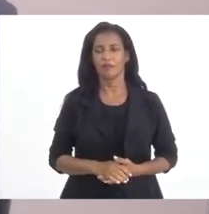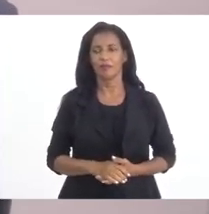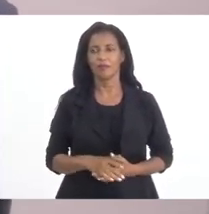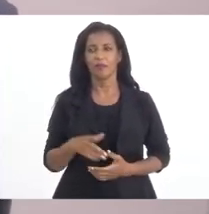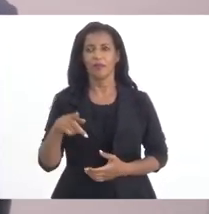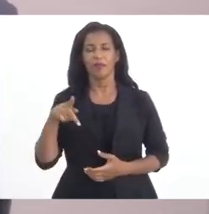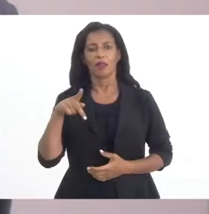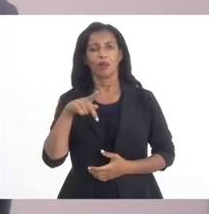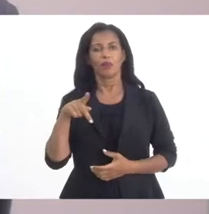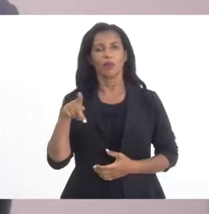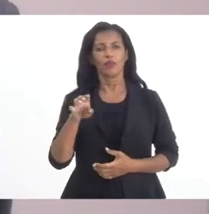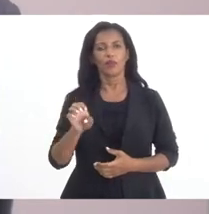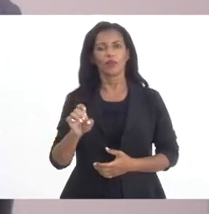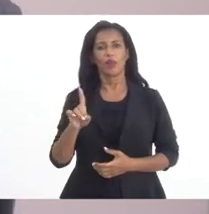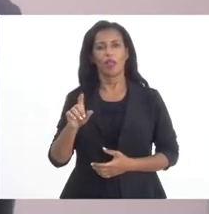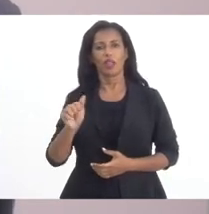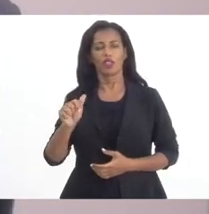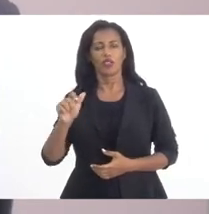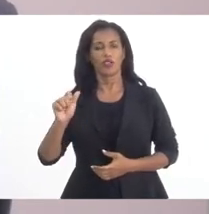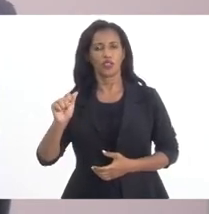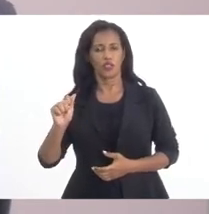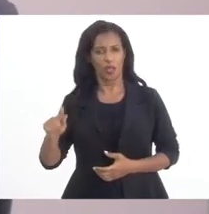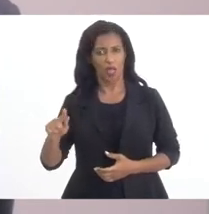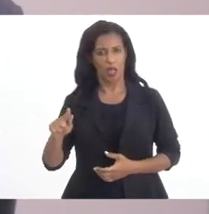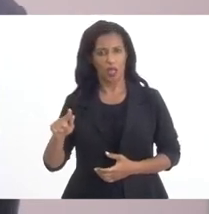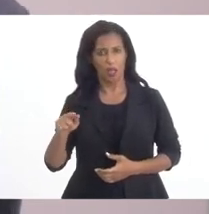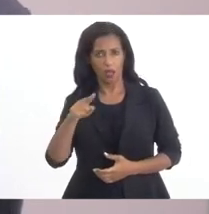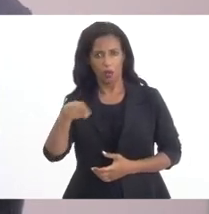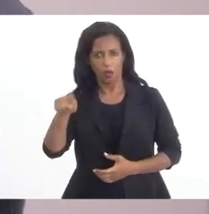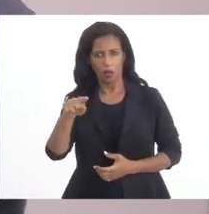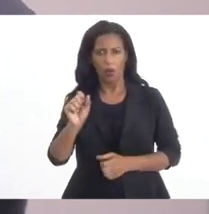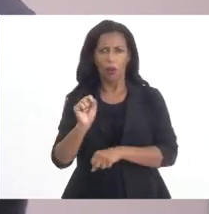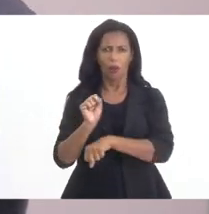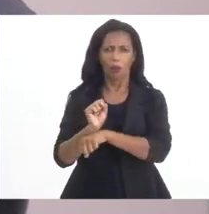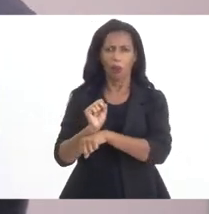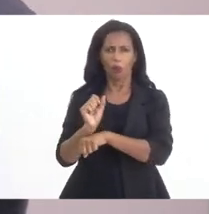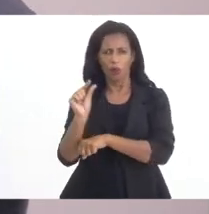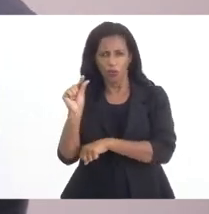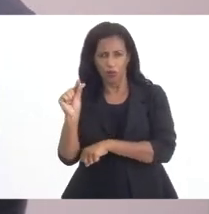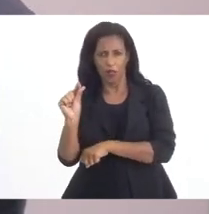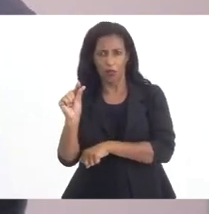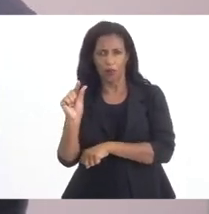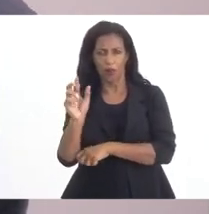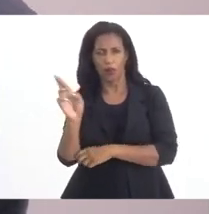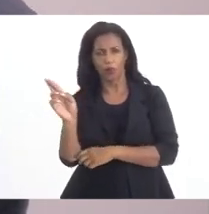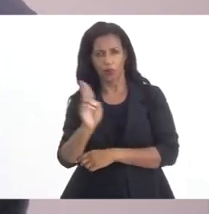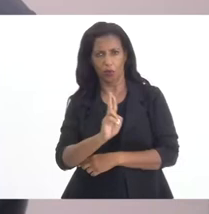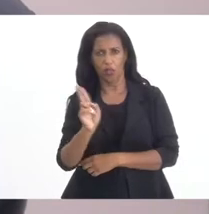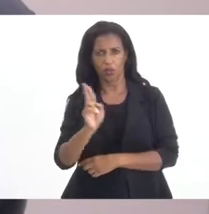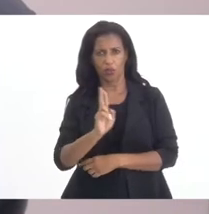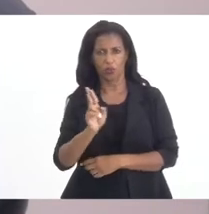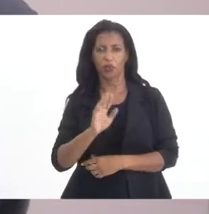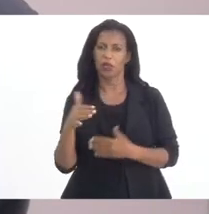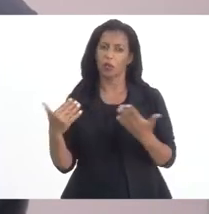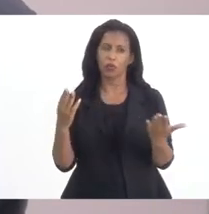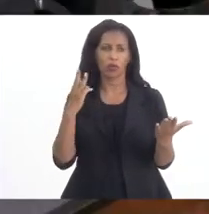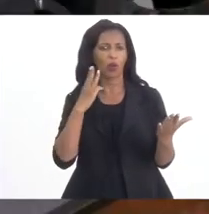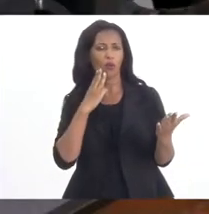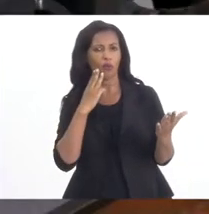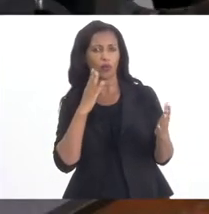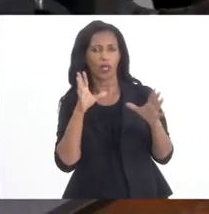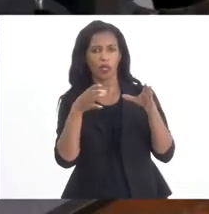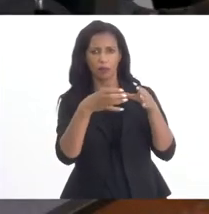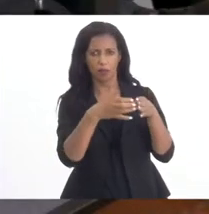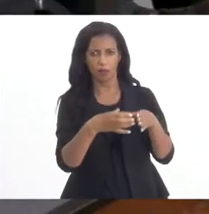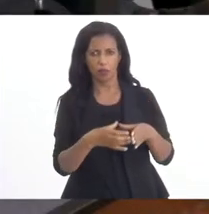Eu queria falar com o professor Edgar Leite, subsecretário, se Vossa Senhoria pode aguardar mais algumas falas para responder, não só ao deputado Valdeck, mas ao conjunto de